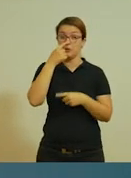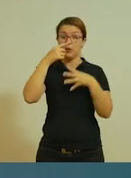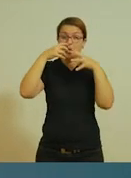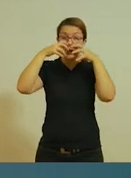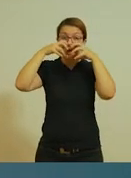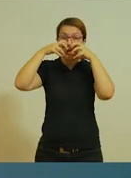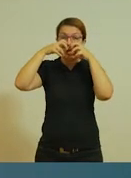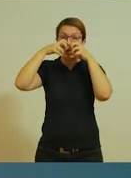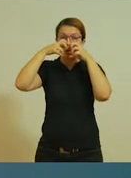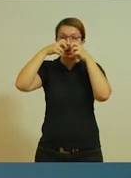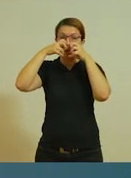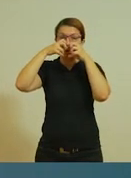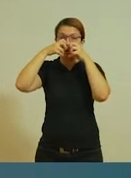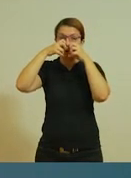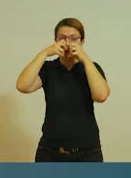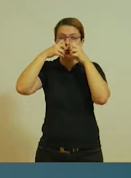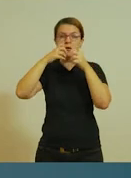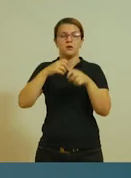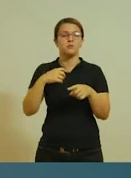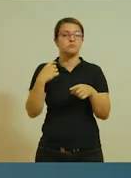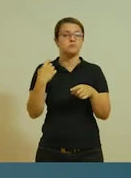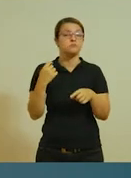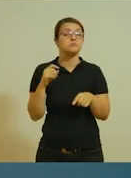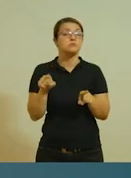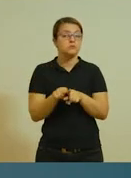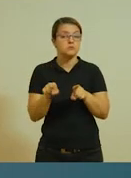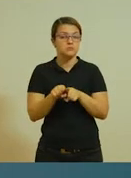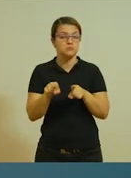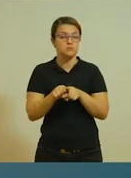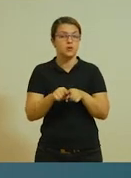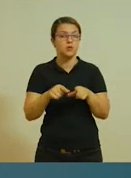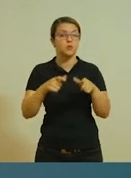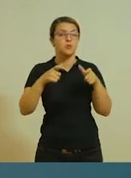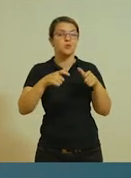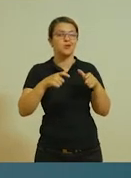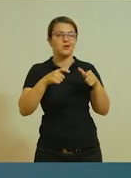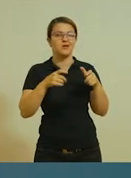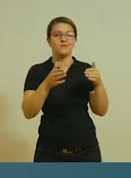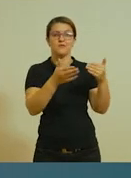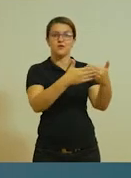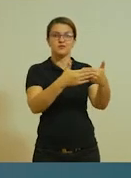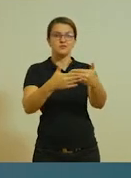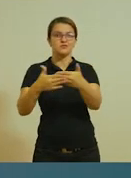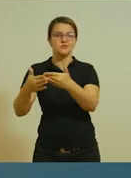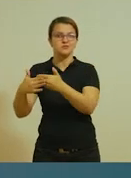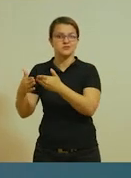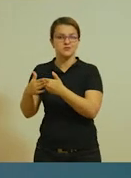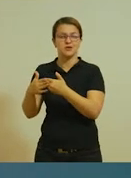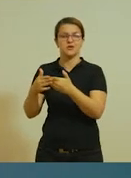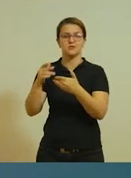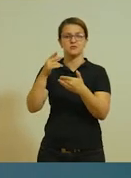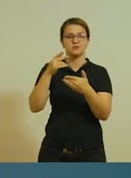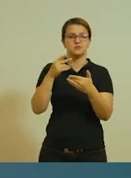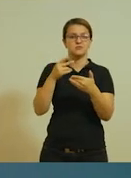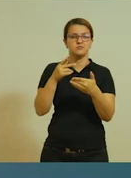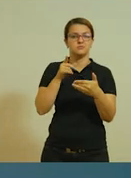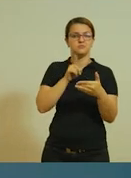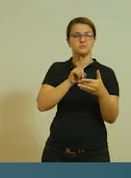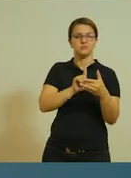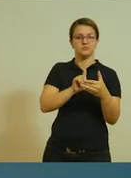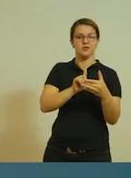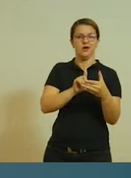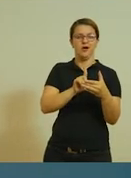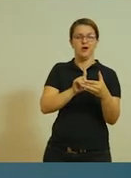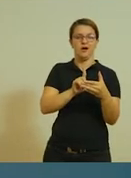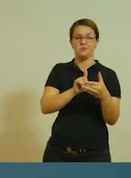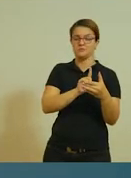aéreas. Além disso, lugares fechados e com grande concentração de pessoas são ambientes ideais para